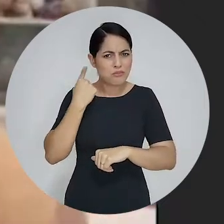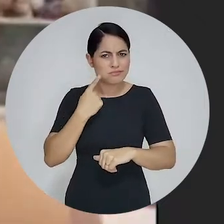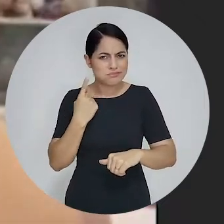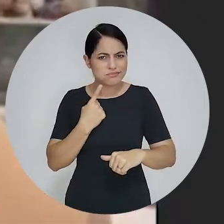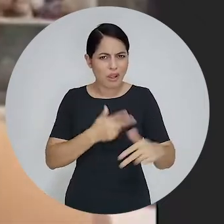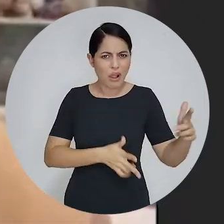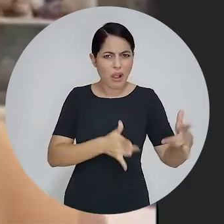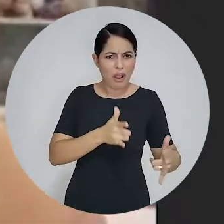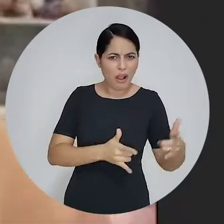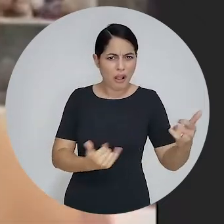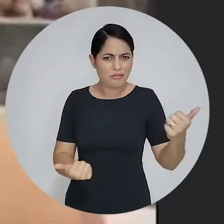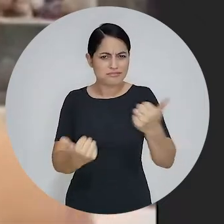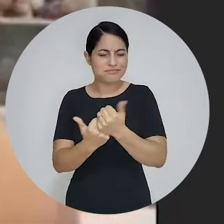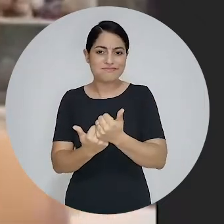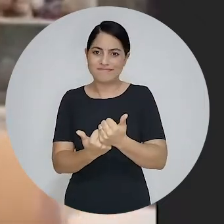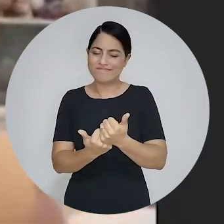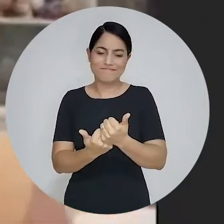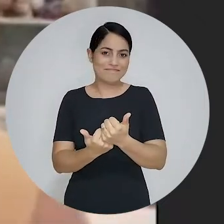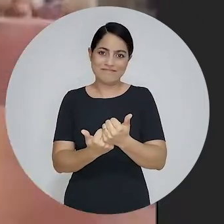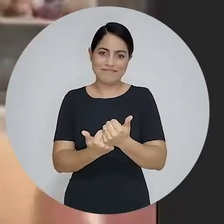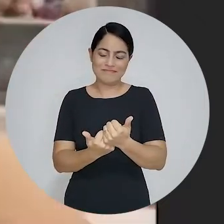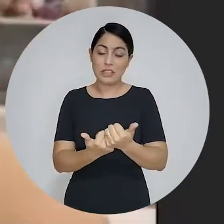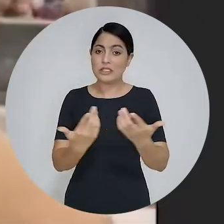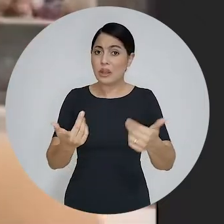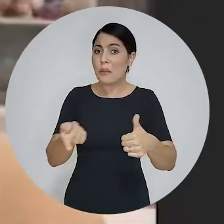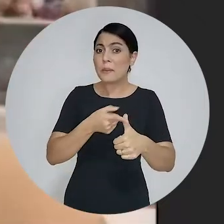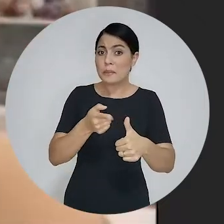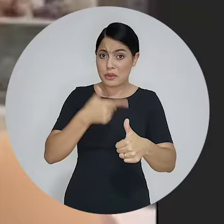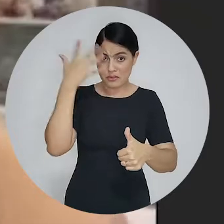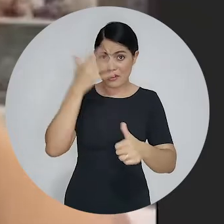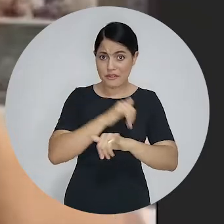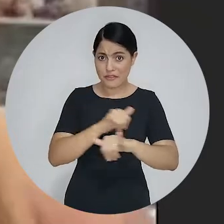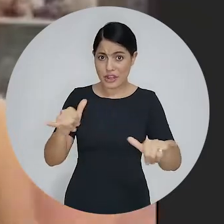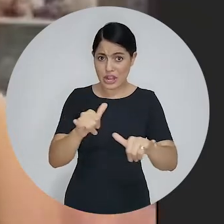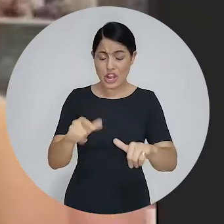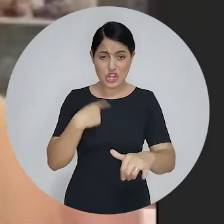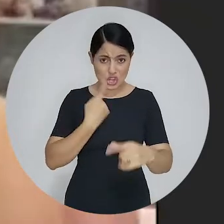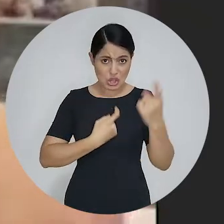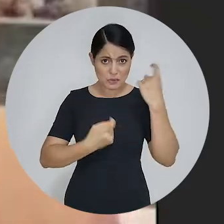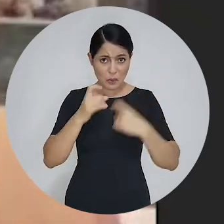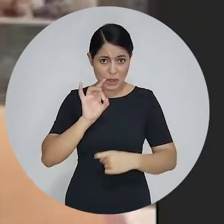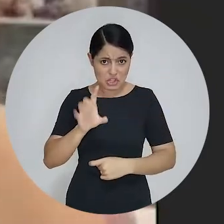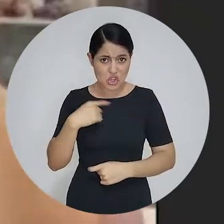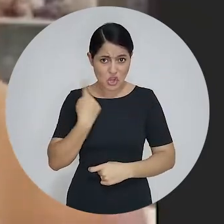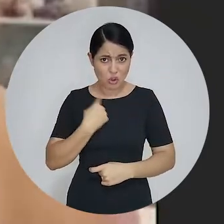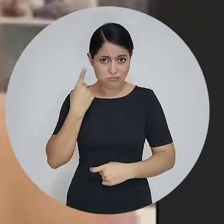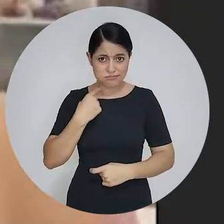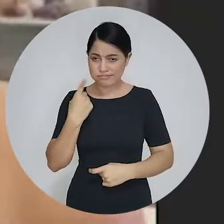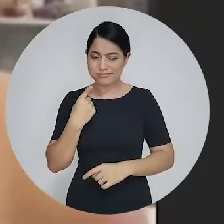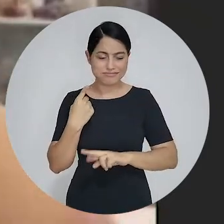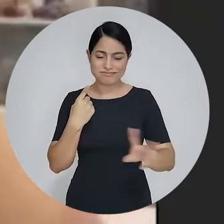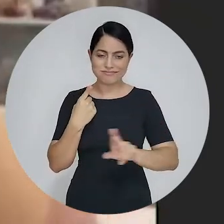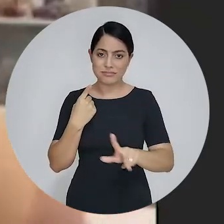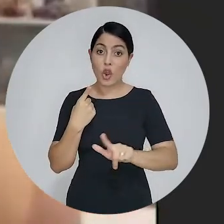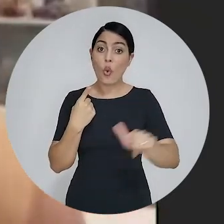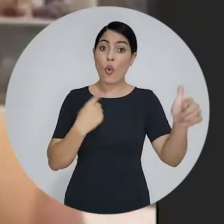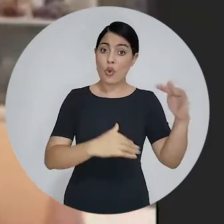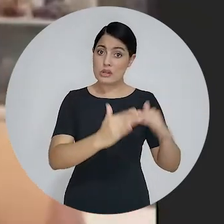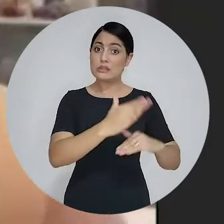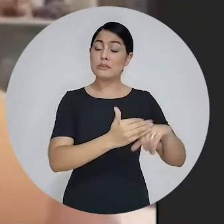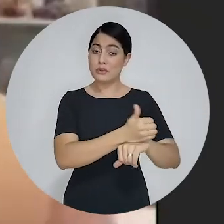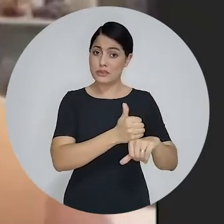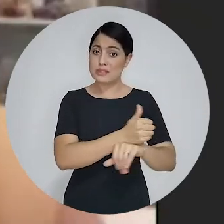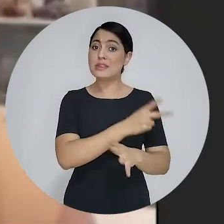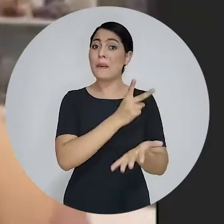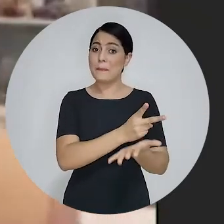cibernéticos e, portanto, pela inteligência artificial, nós deixaremos de existir. Primeiro, eu queria registrar que essa não é uma preocupação só da advocacia,